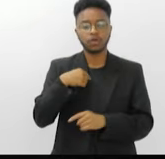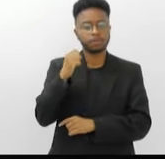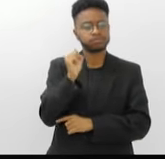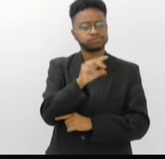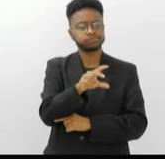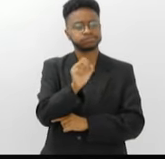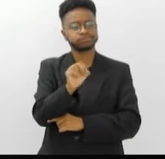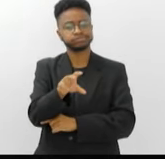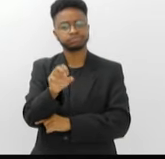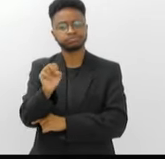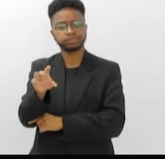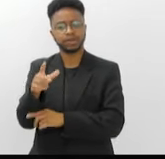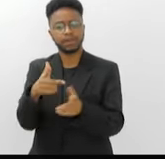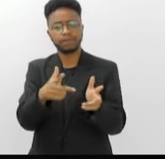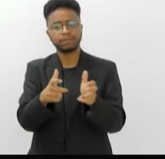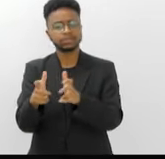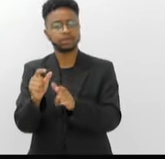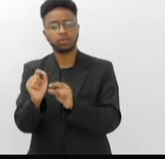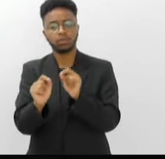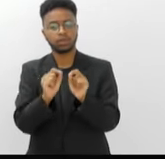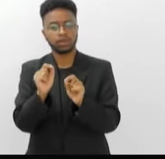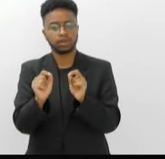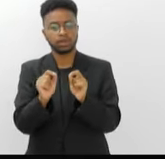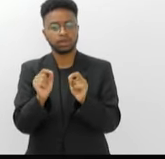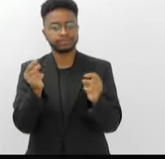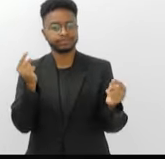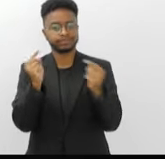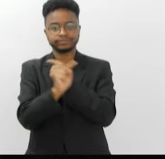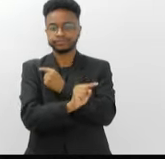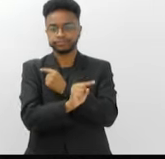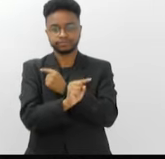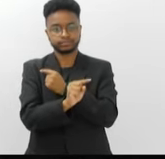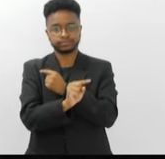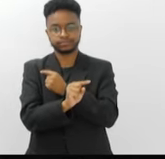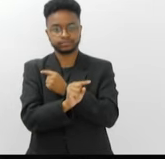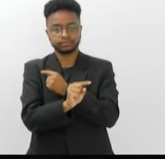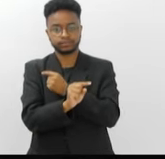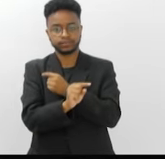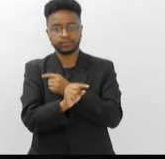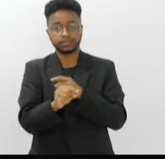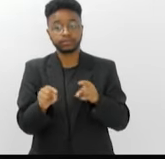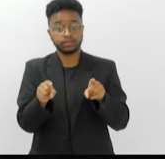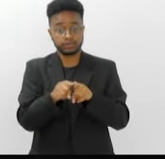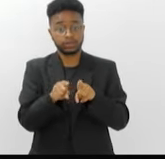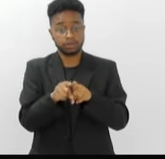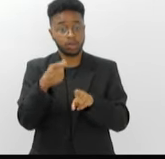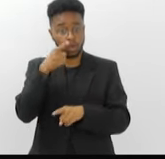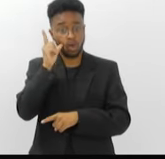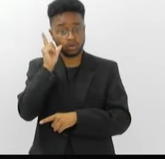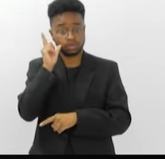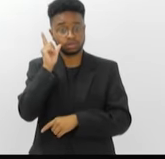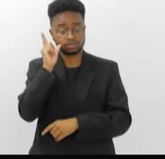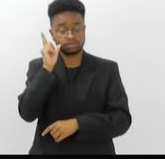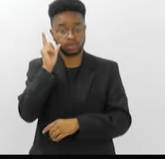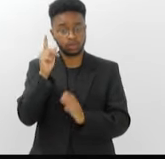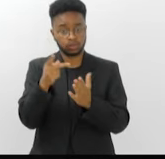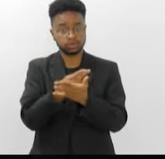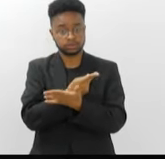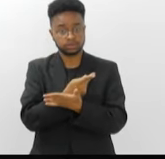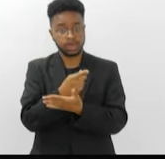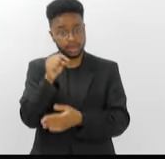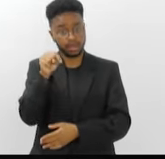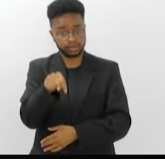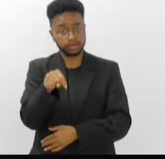visto sucessivamente é o oposto, inclusive no dia de ontem.